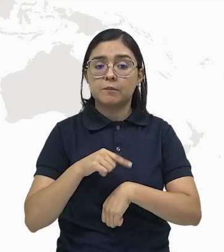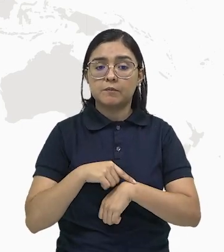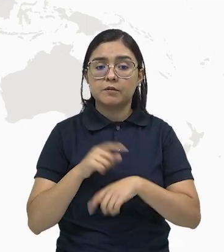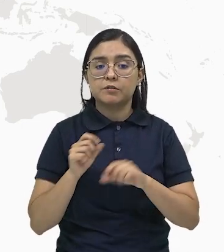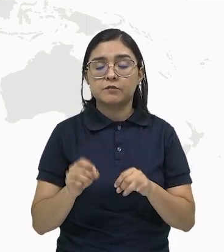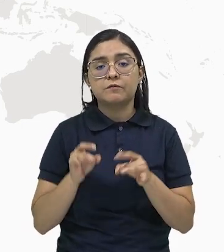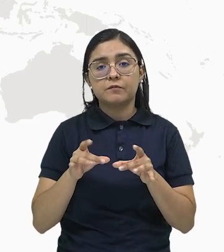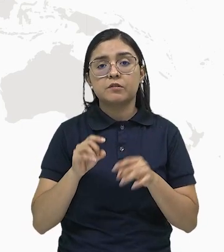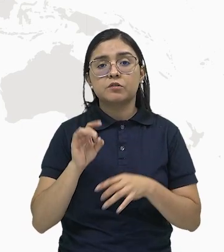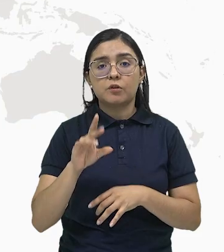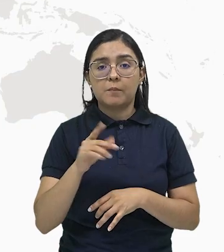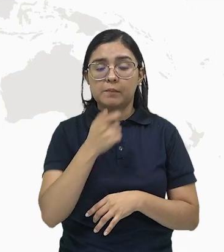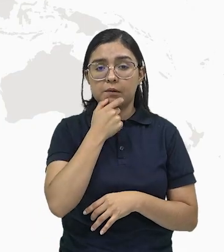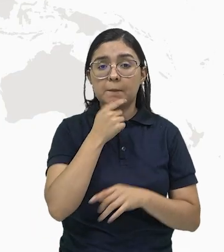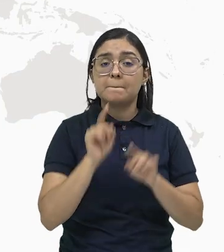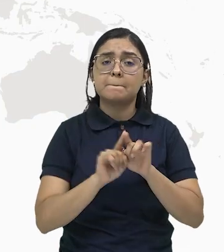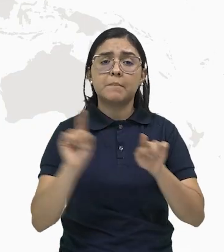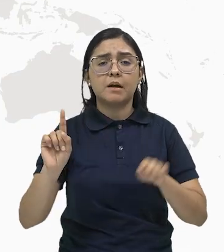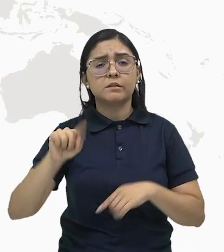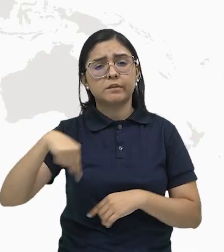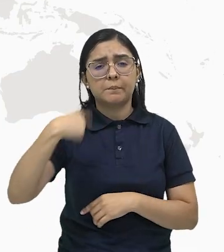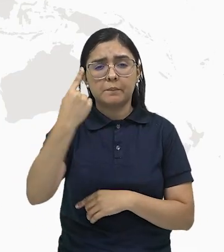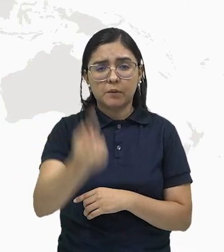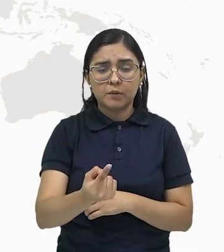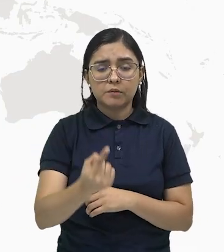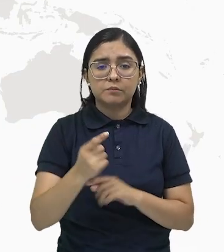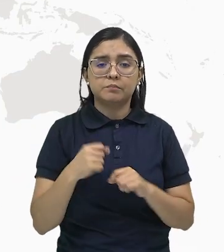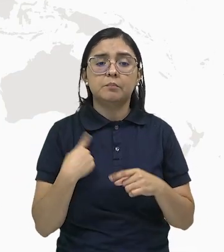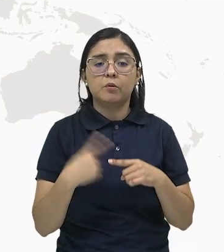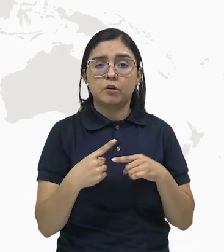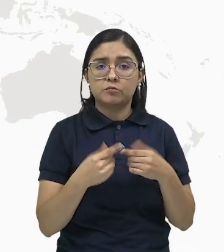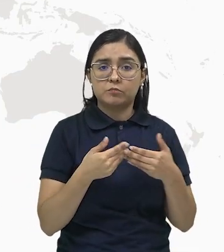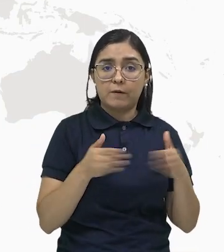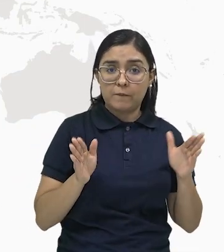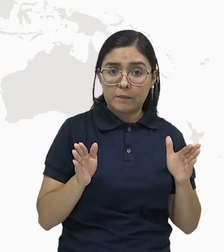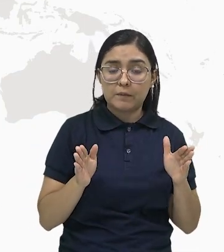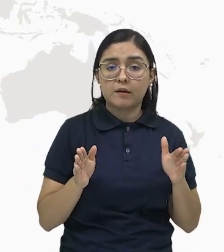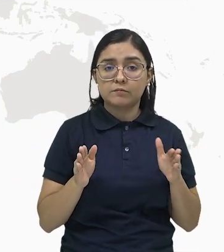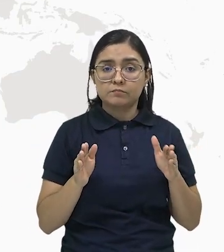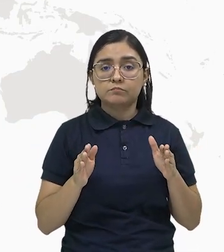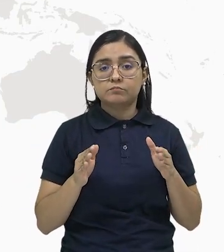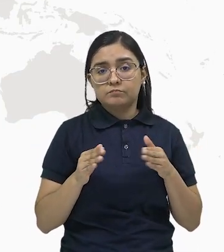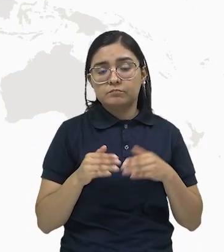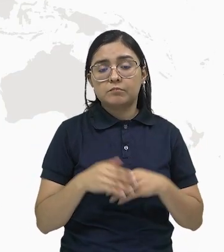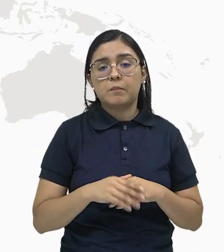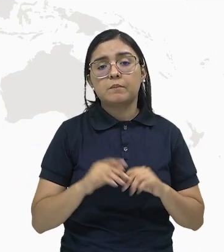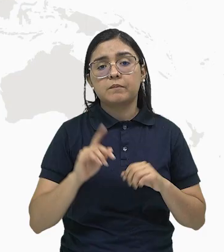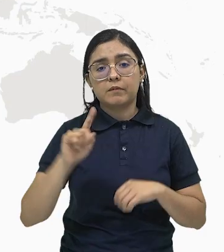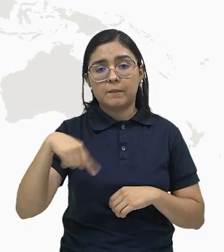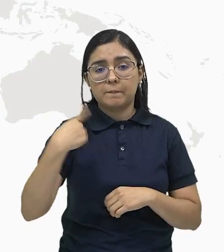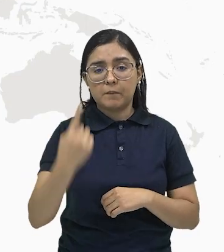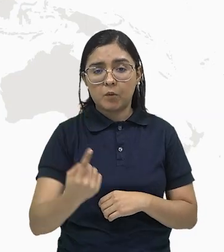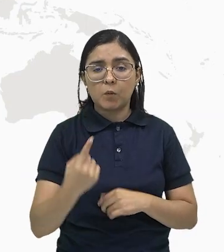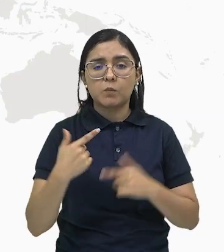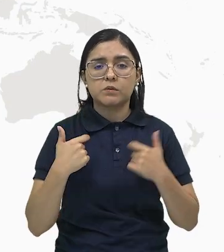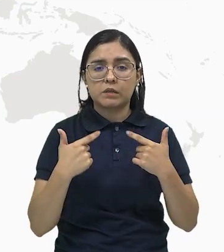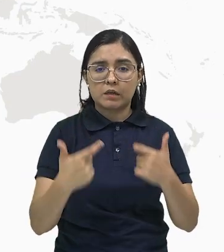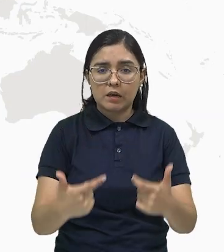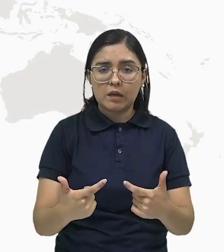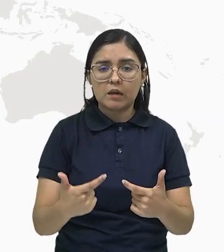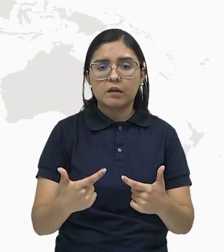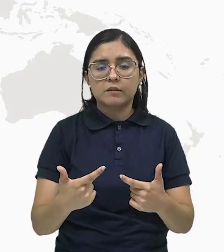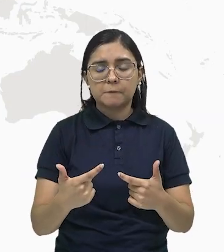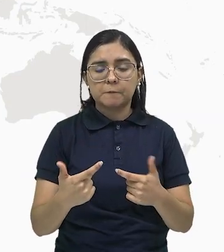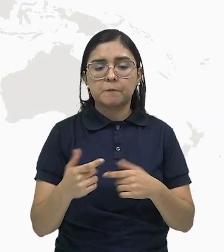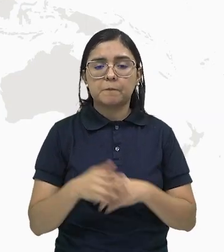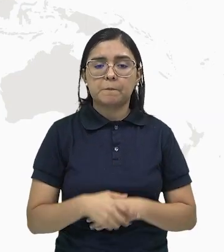com a Inglaterra, mas posteriormente, já que nossos portos foram abertos, nós poderemos, né, pós guerras napoleônicas, pós